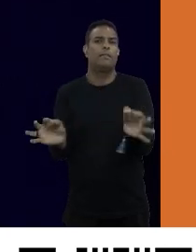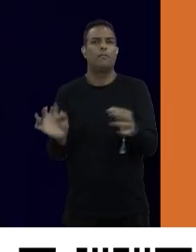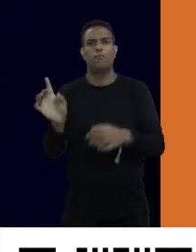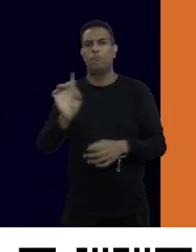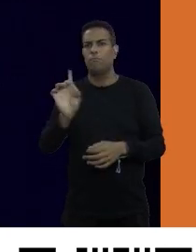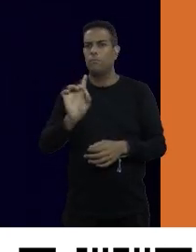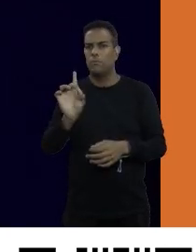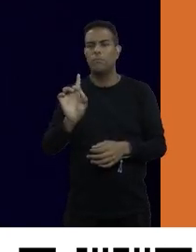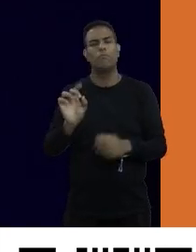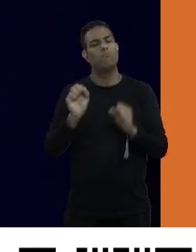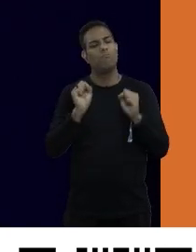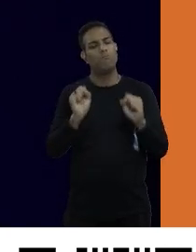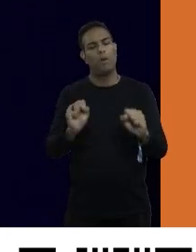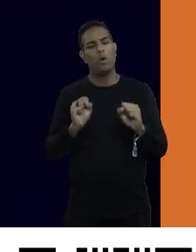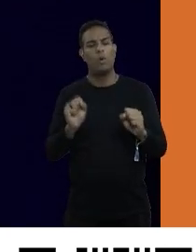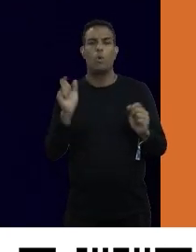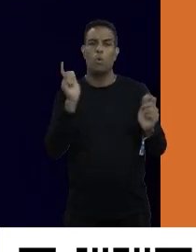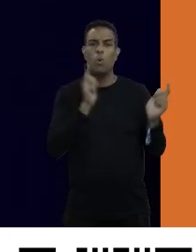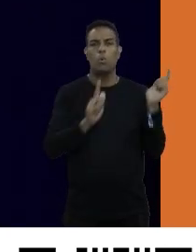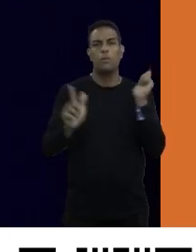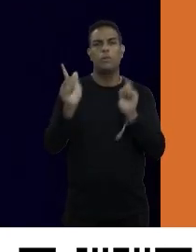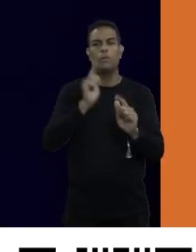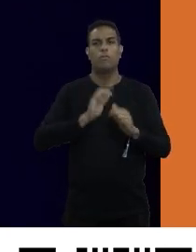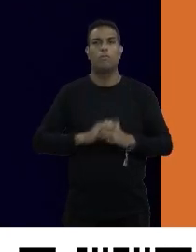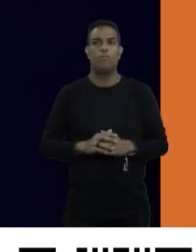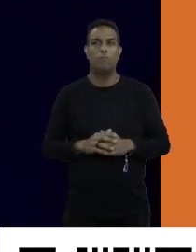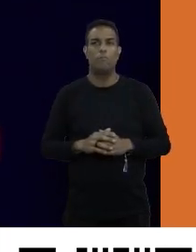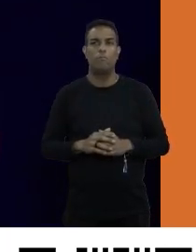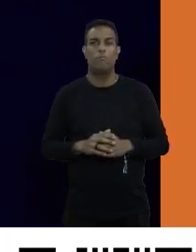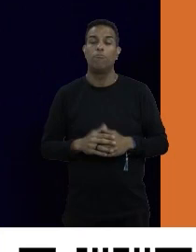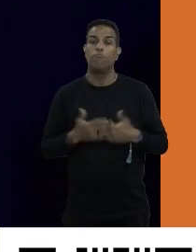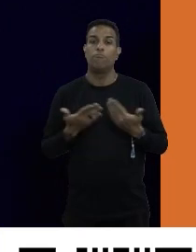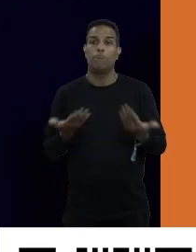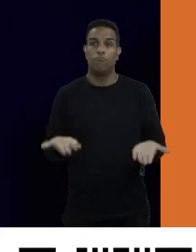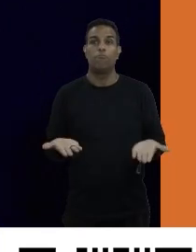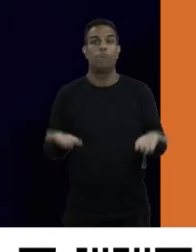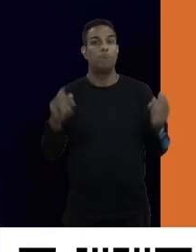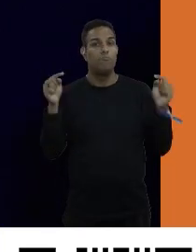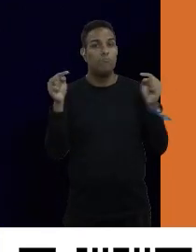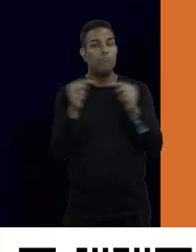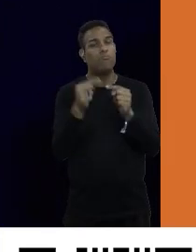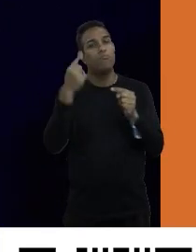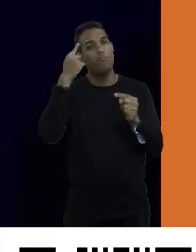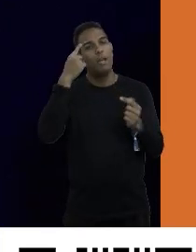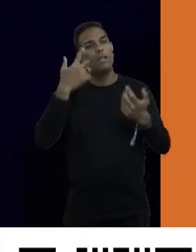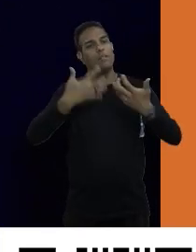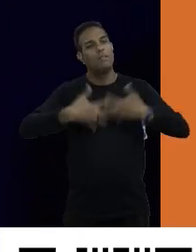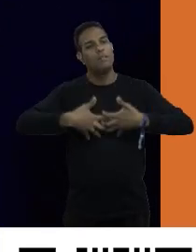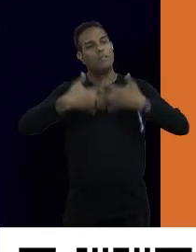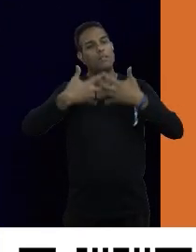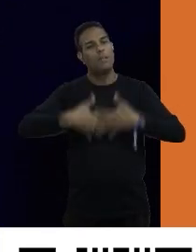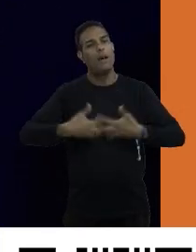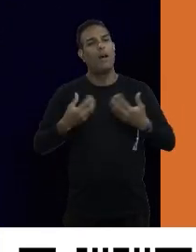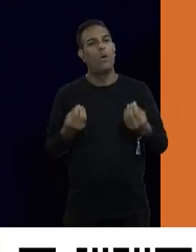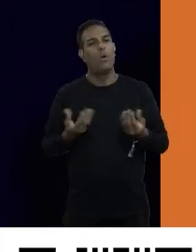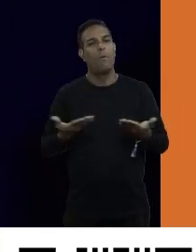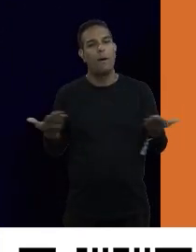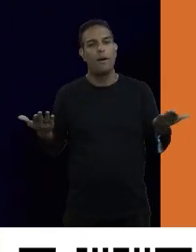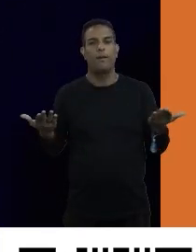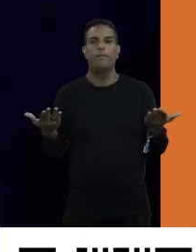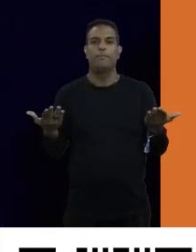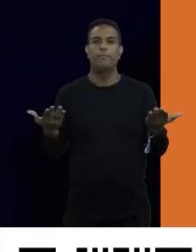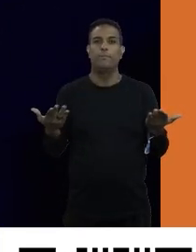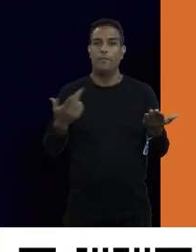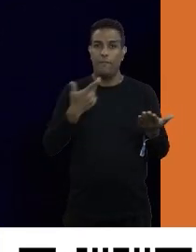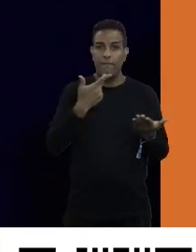importante e menor na situação, entendeu? Então, isso é uma forma de pensar que,